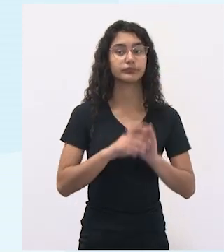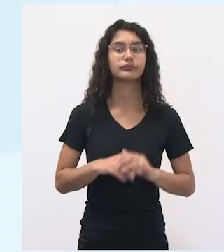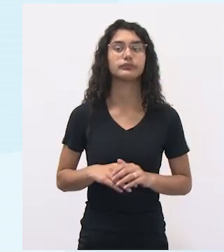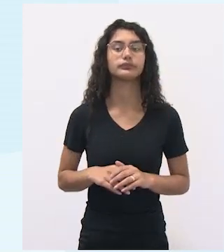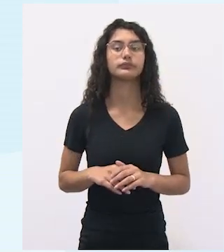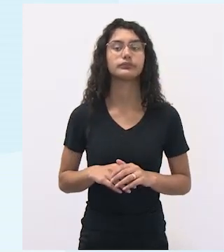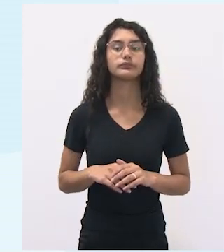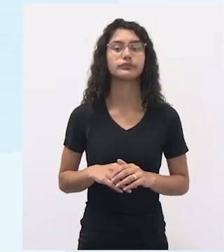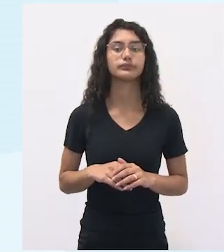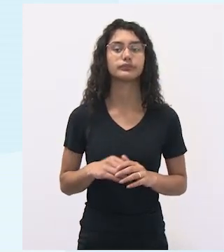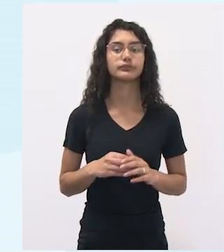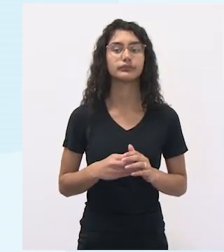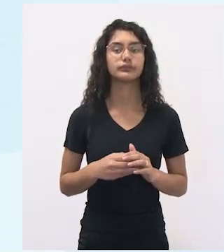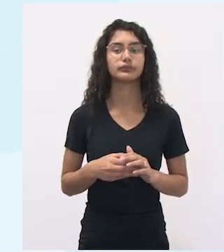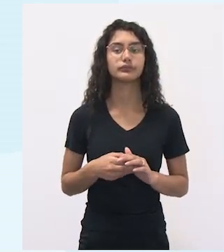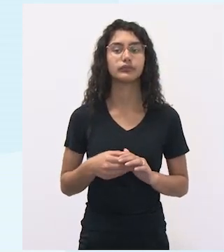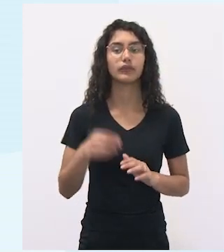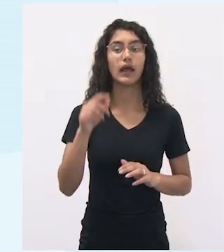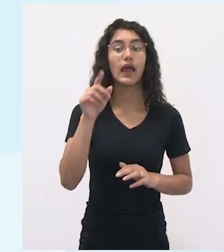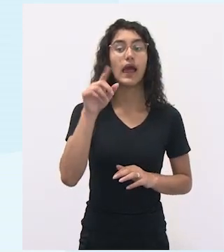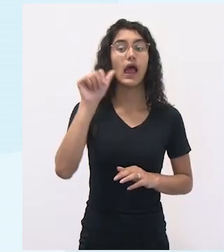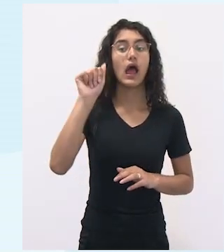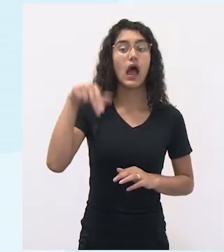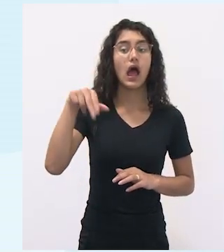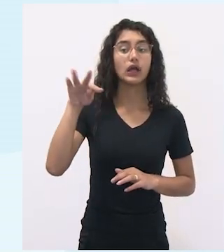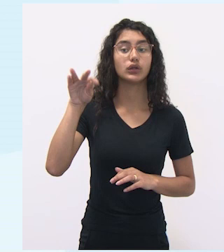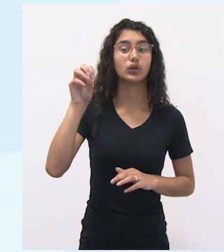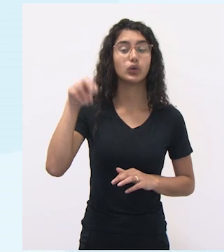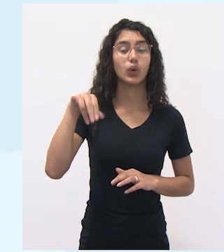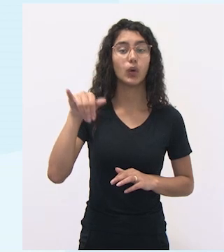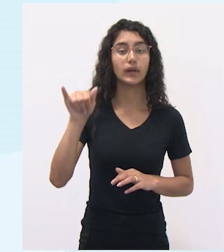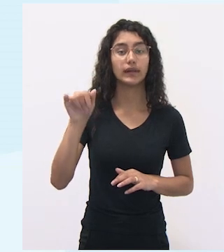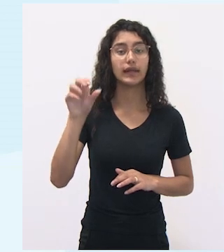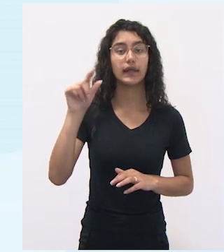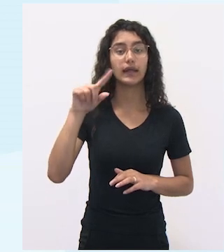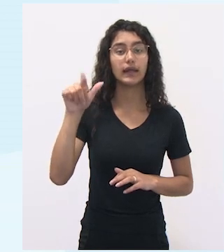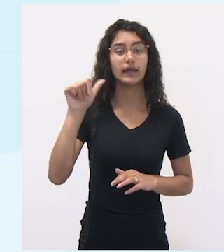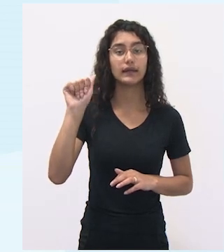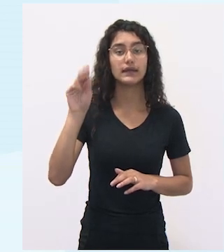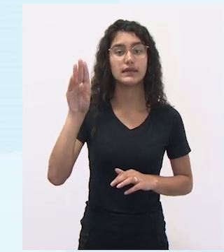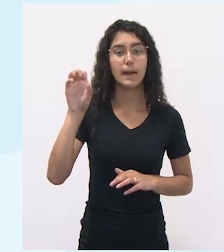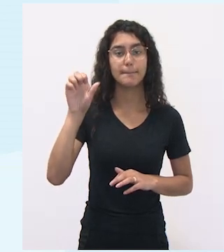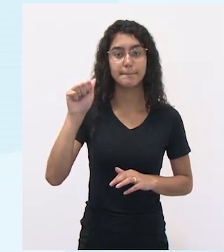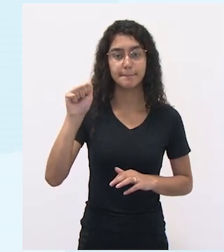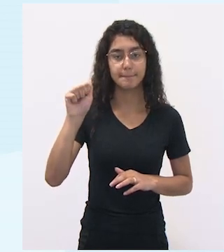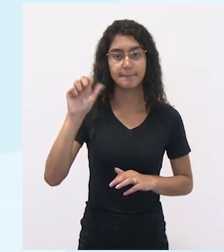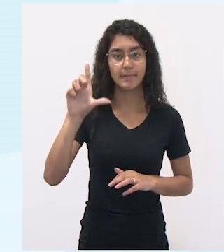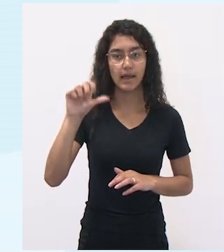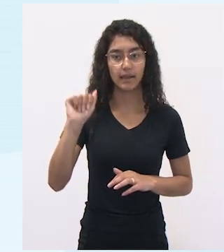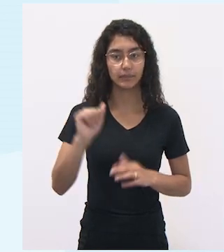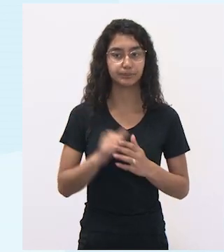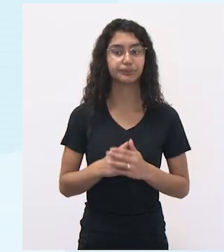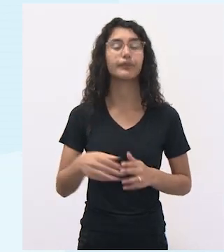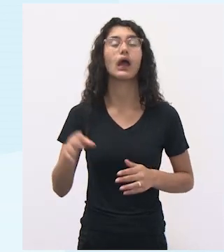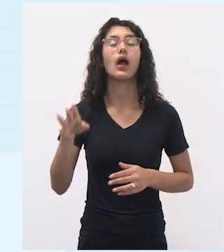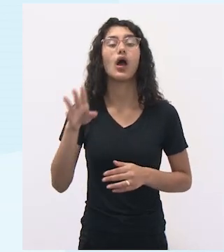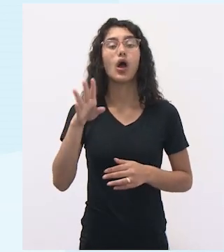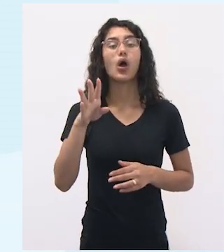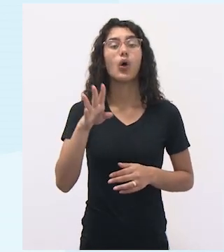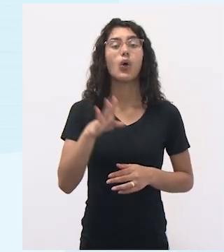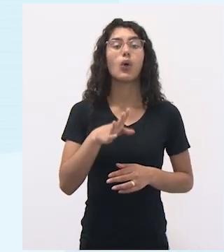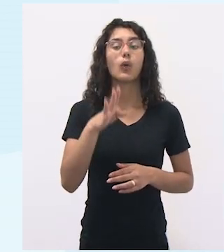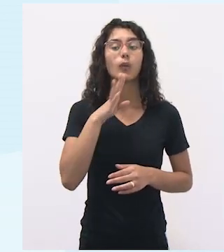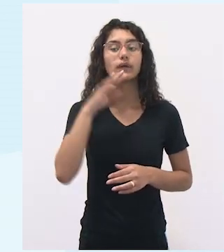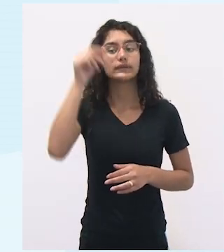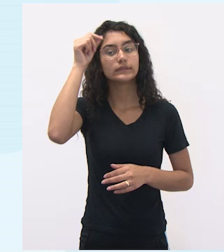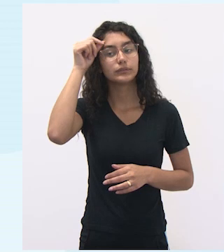Zabala traz para a gente, então, Antônio Zabala, que os conhecimentos eles se encontram no nível factual, que é o nível do